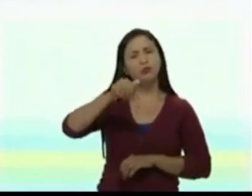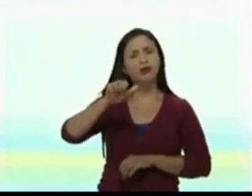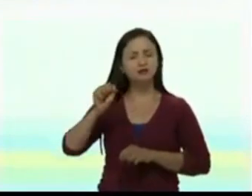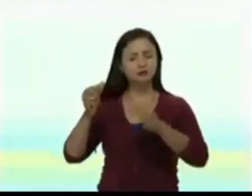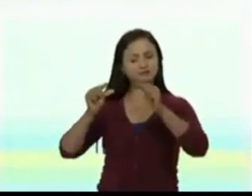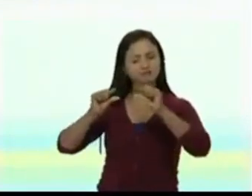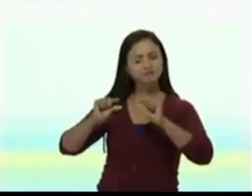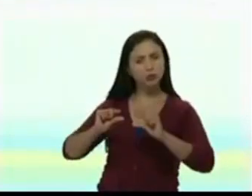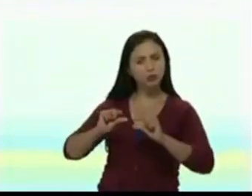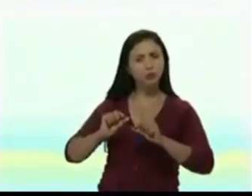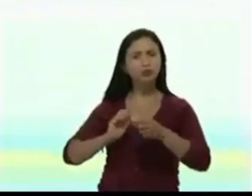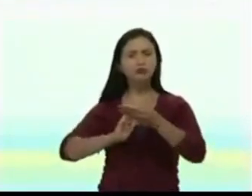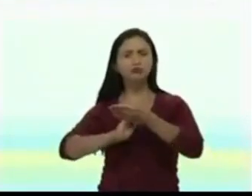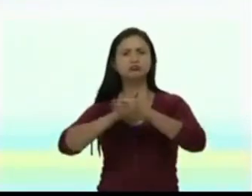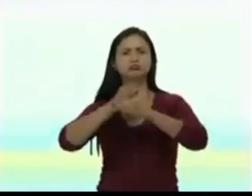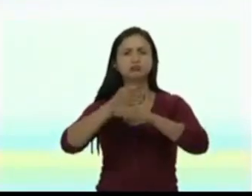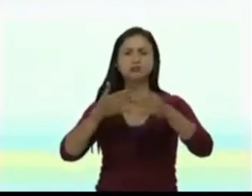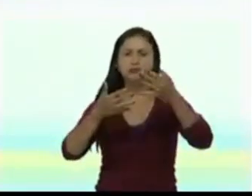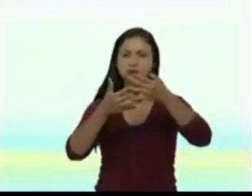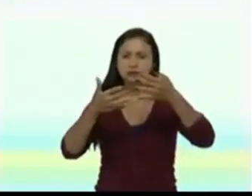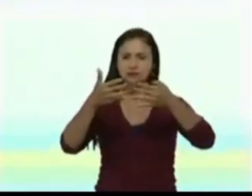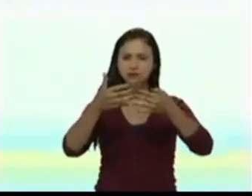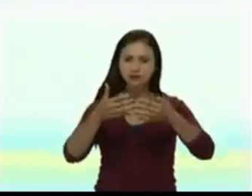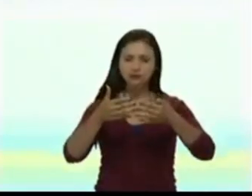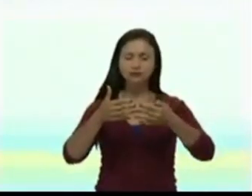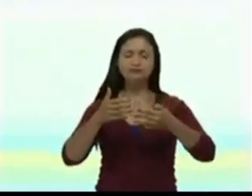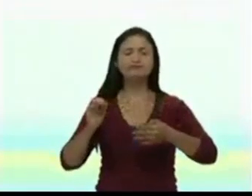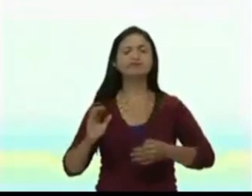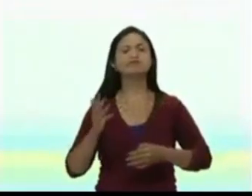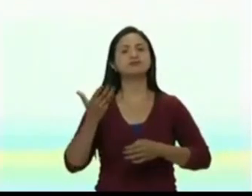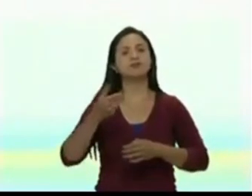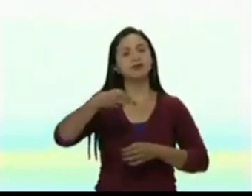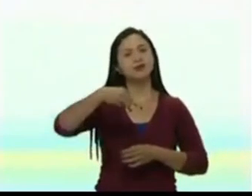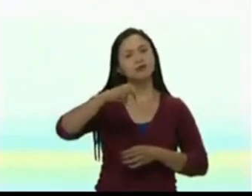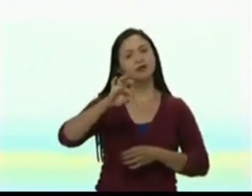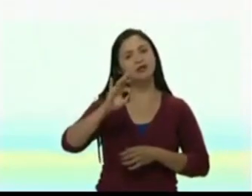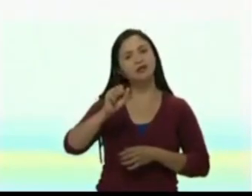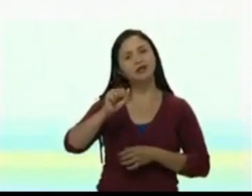delimitada, infiltra os tecidos adjacentes e ocorre a metástase.